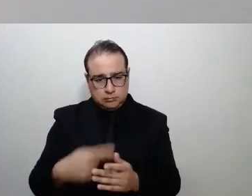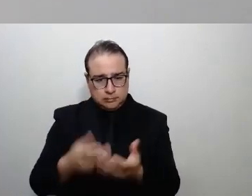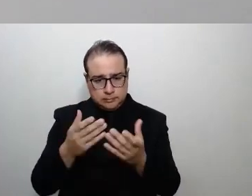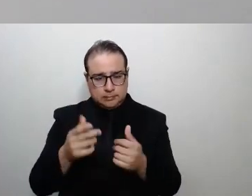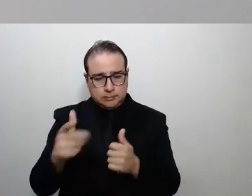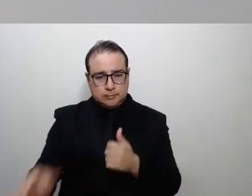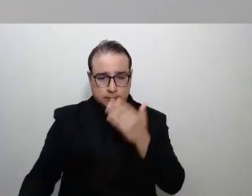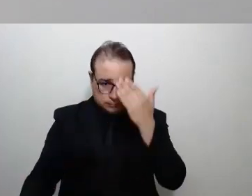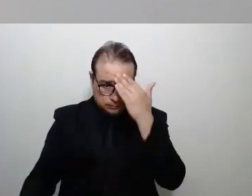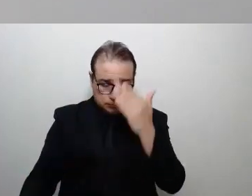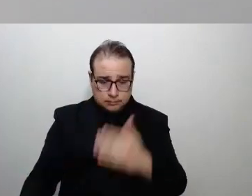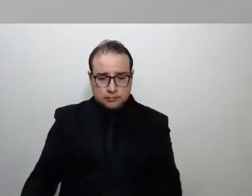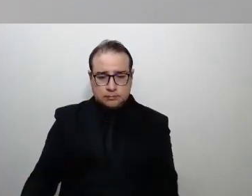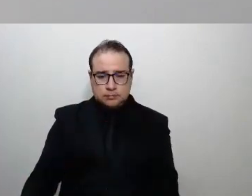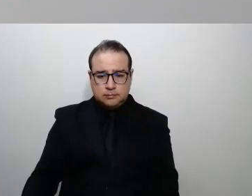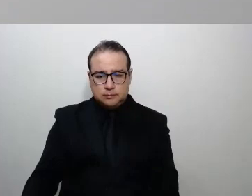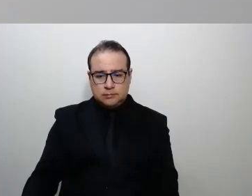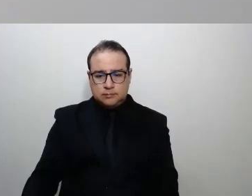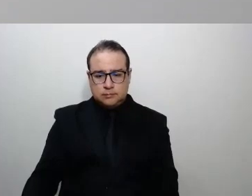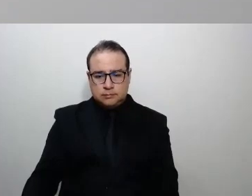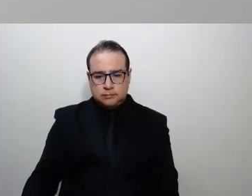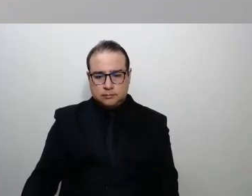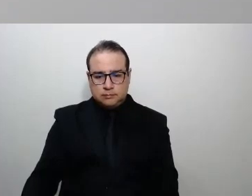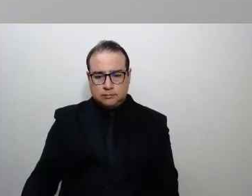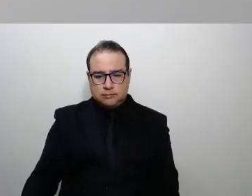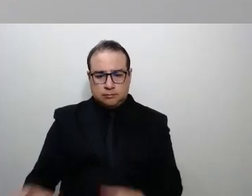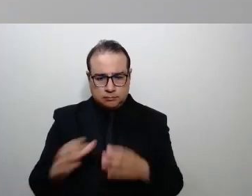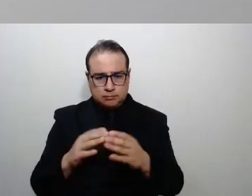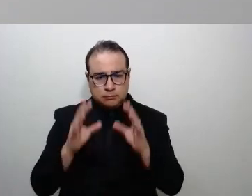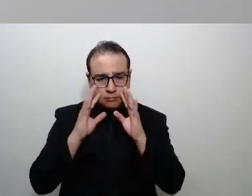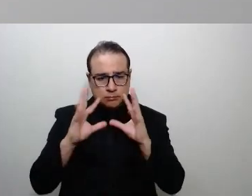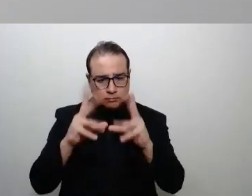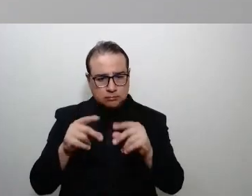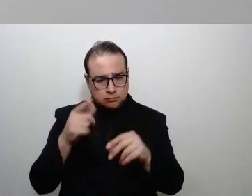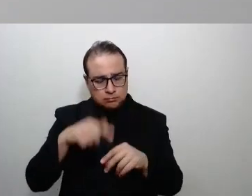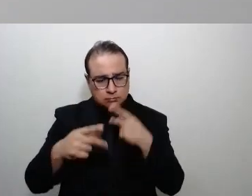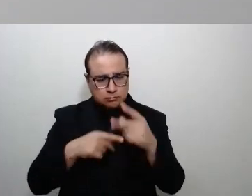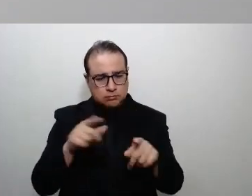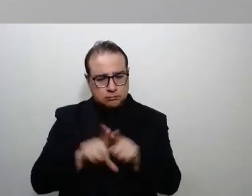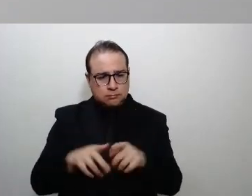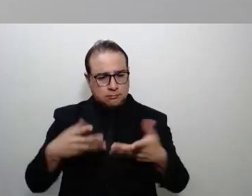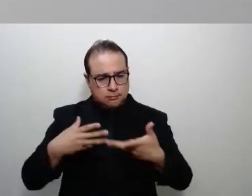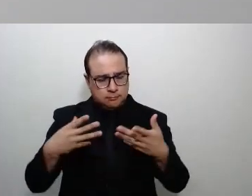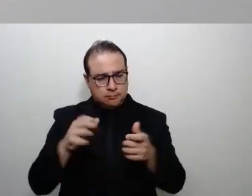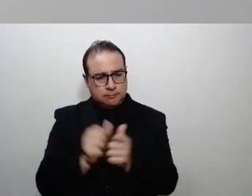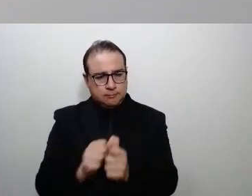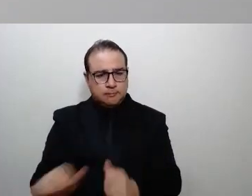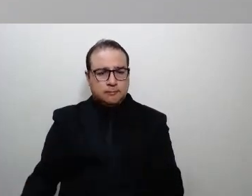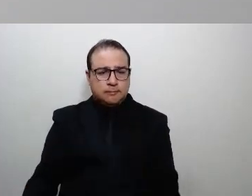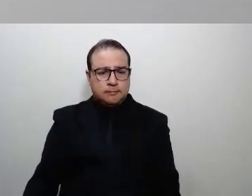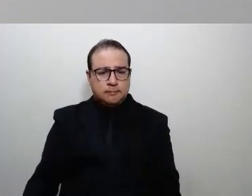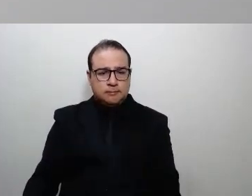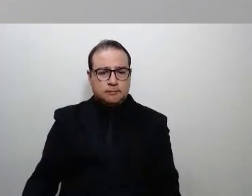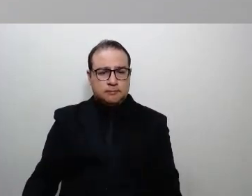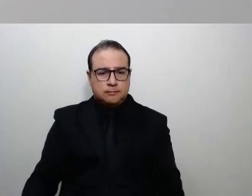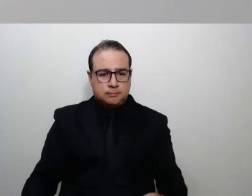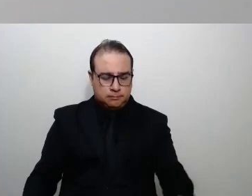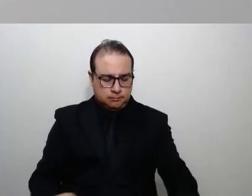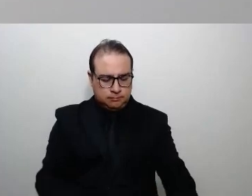novamente agradecer aqui a atenção que o tribunal nos dispensou dizer da minha alegria de estar aqui e